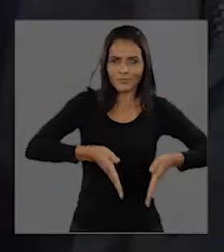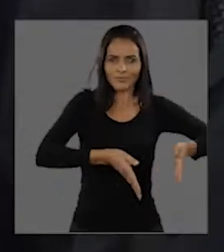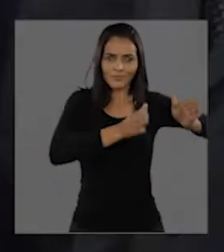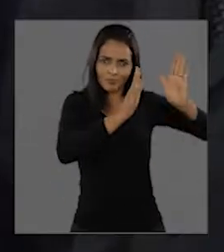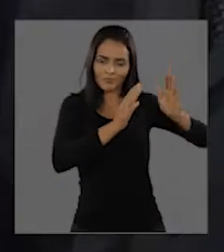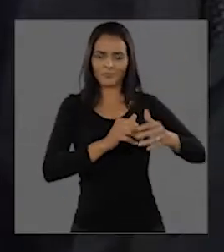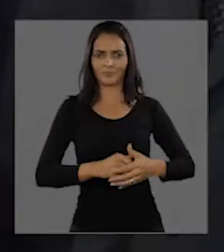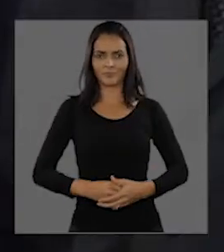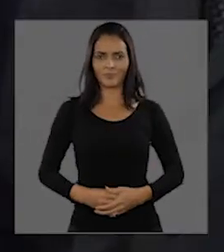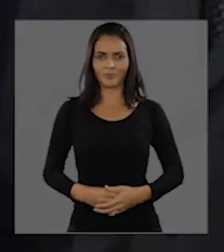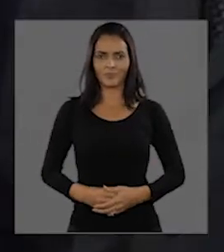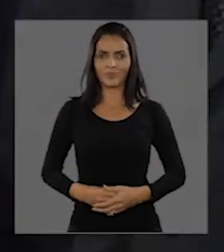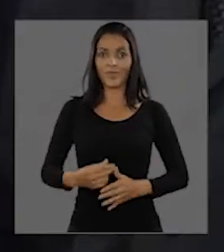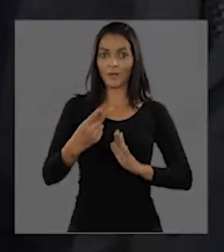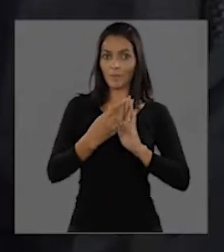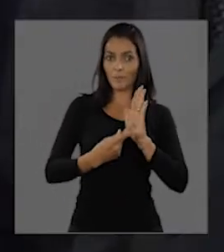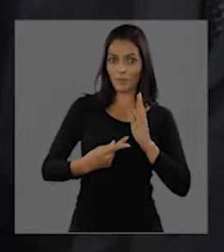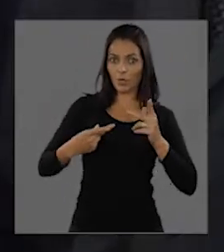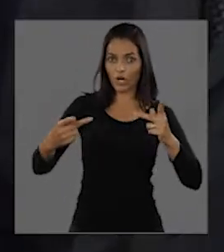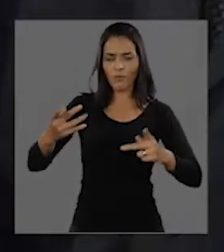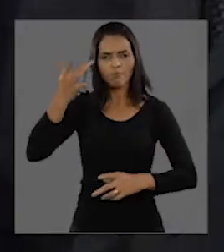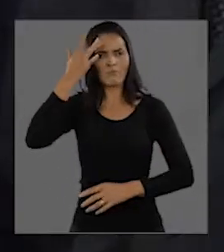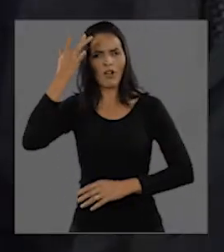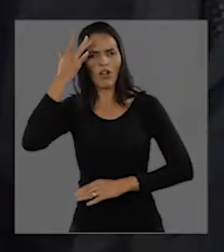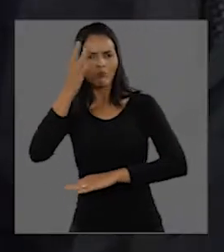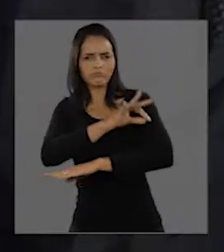instalações da subseção. Com um projeto